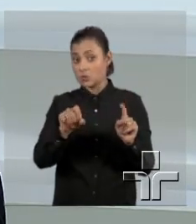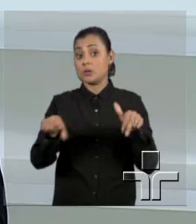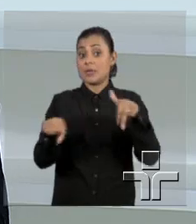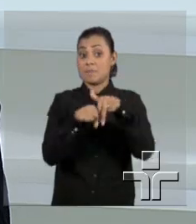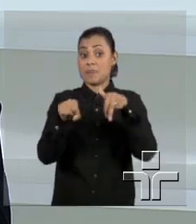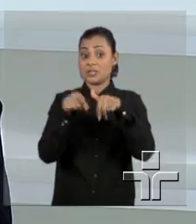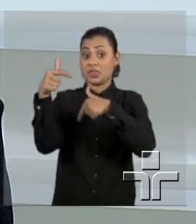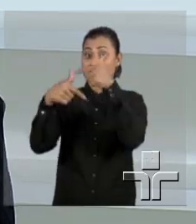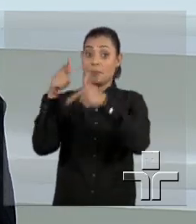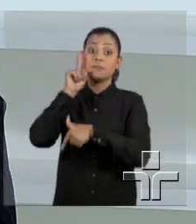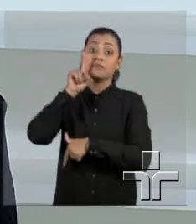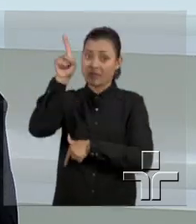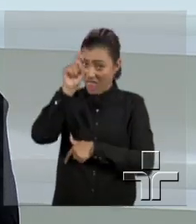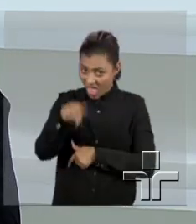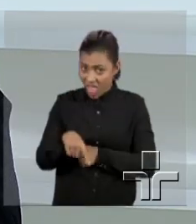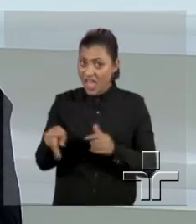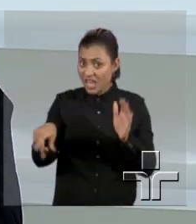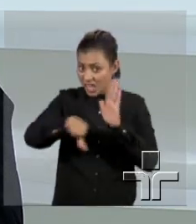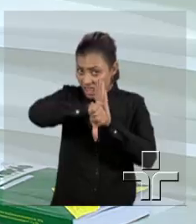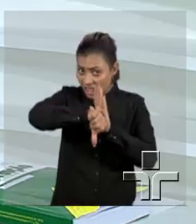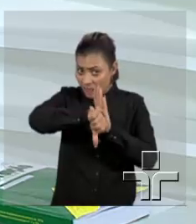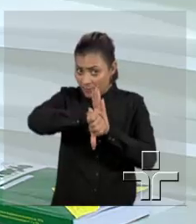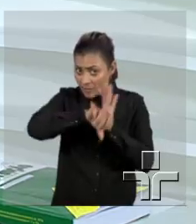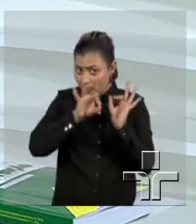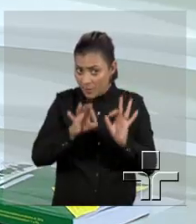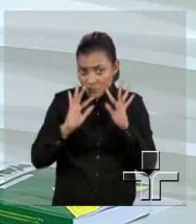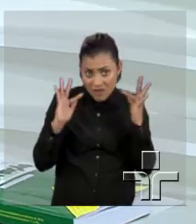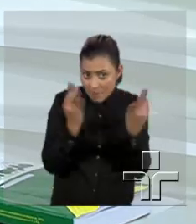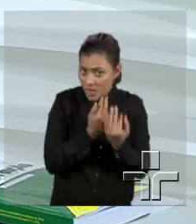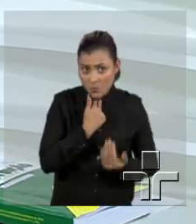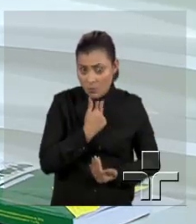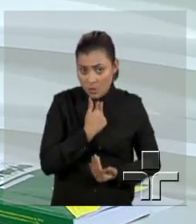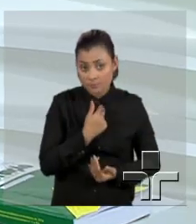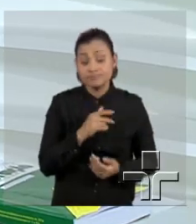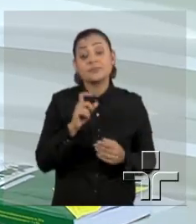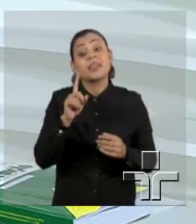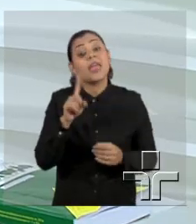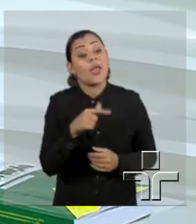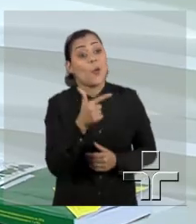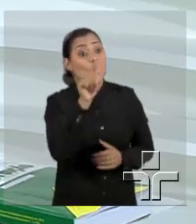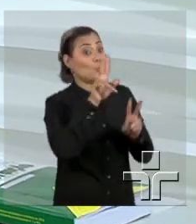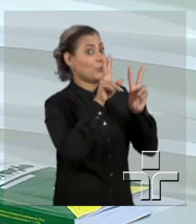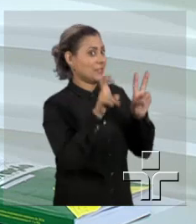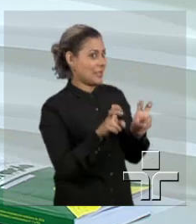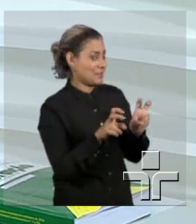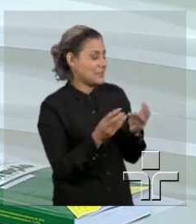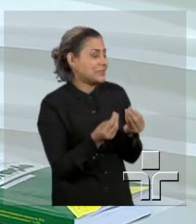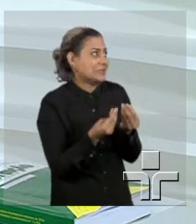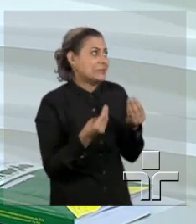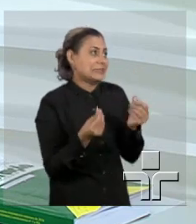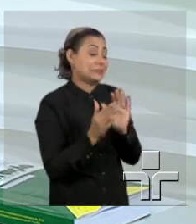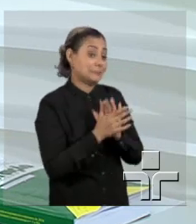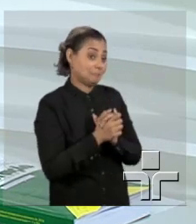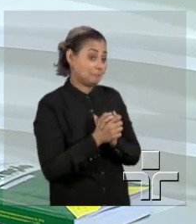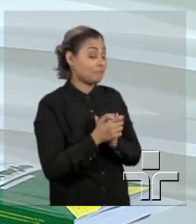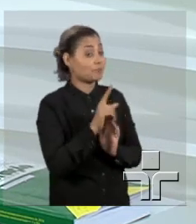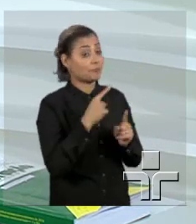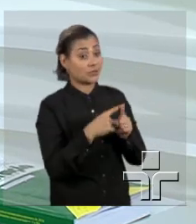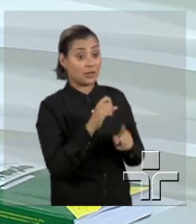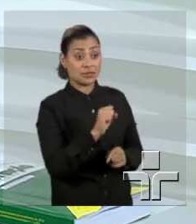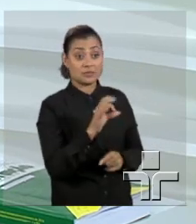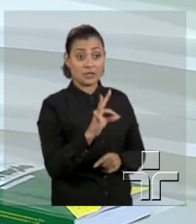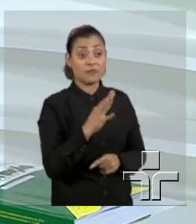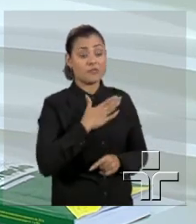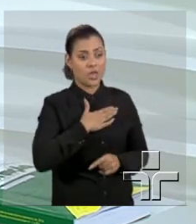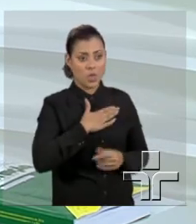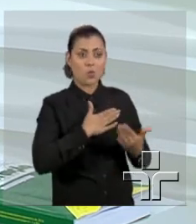Unidos. Isso é nepotismo? É outro tema delicado. Pela decisão proferida pelo Supremo, eu fui até o